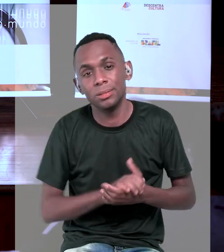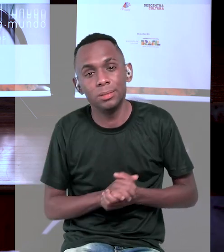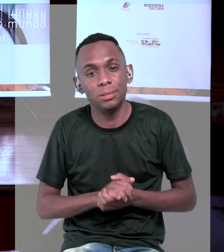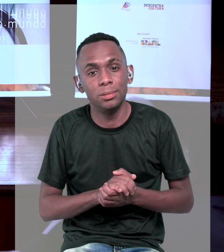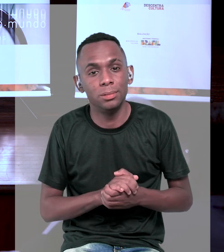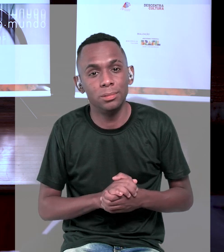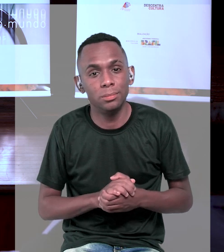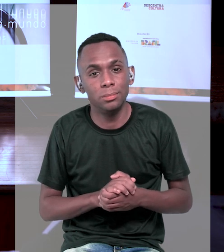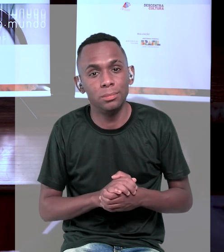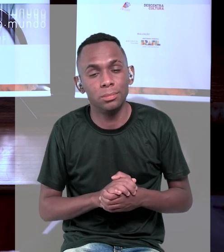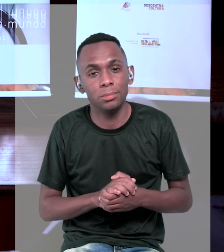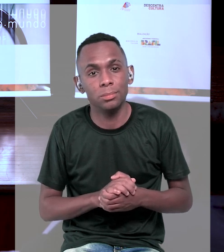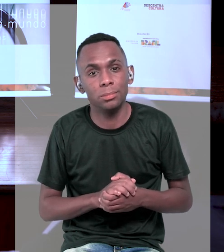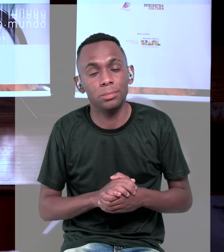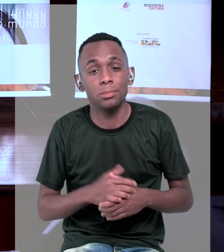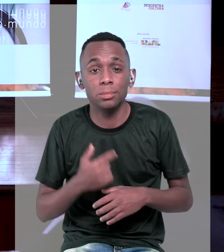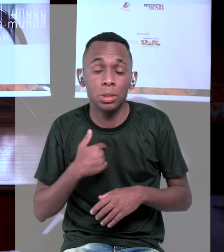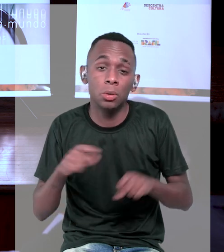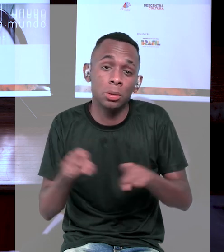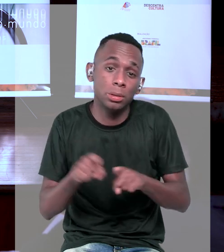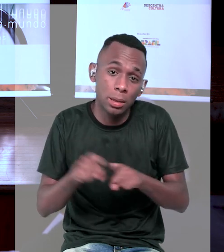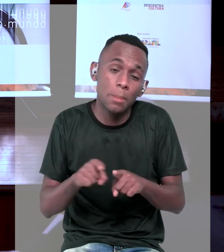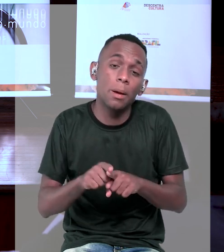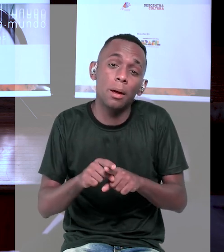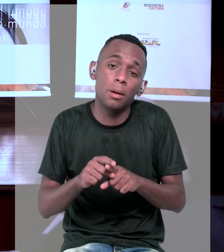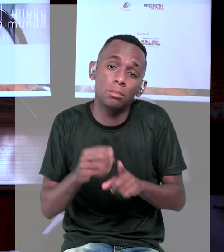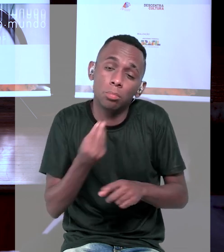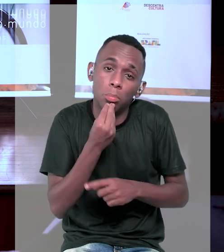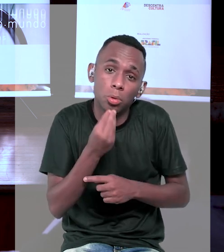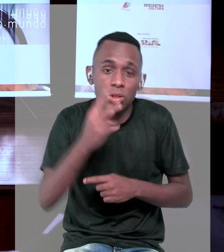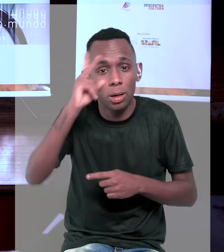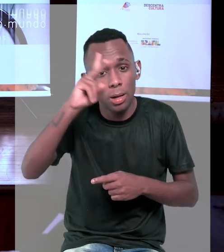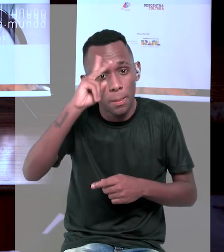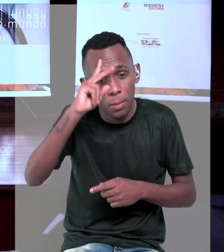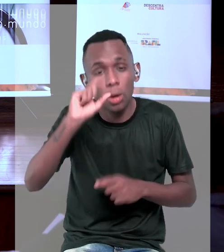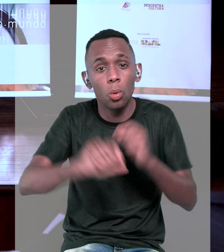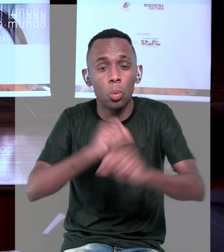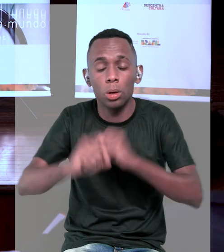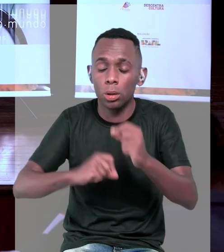Eu poderia ainda, falando do inexorável, me lembrar do processo de Franz Kafka.